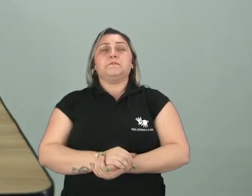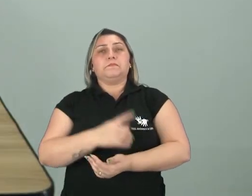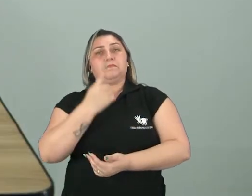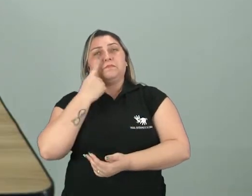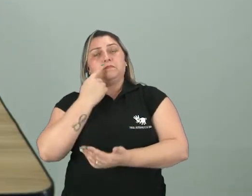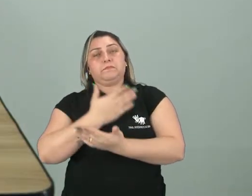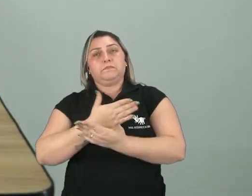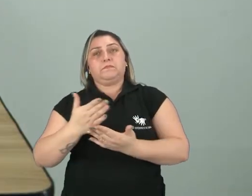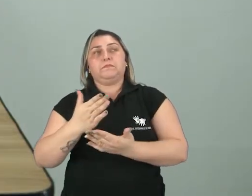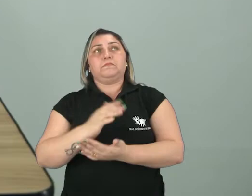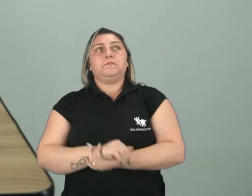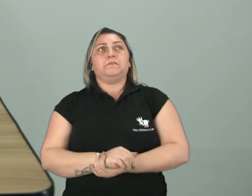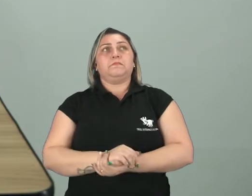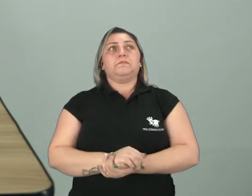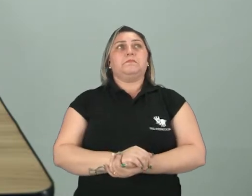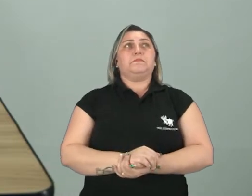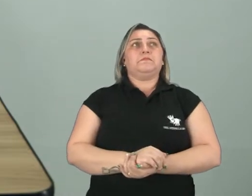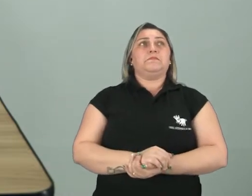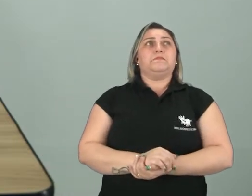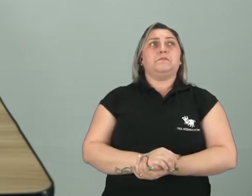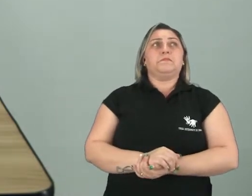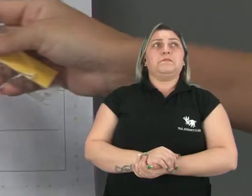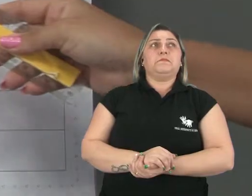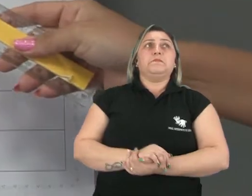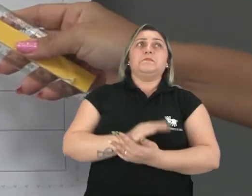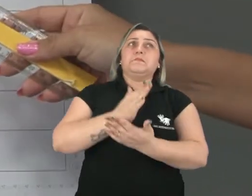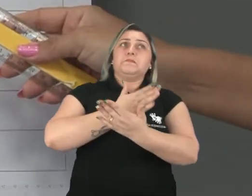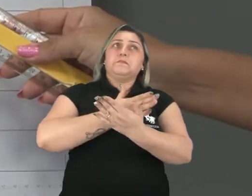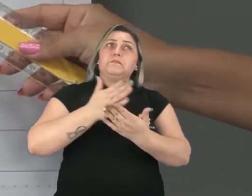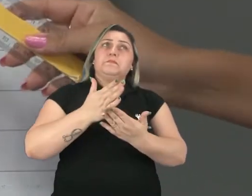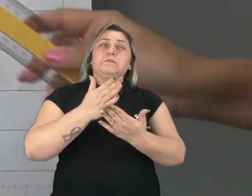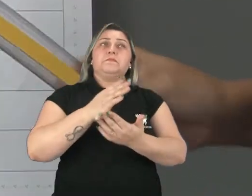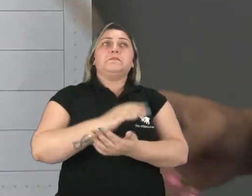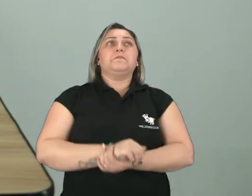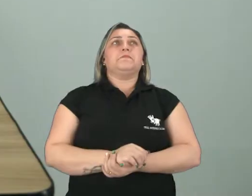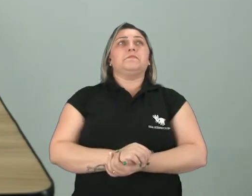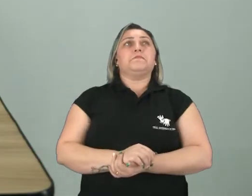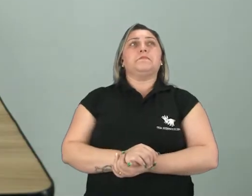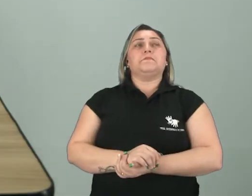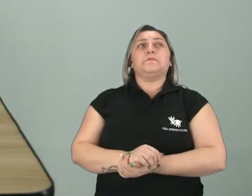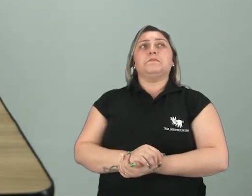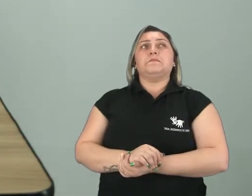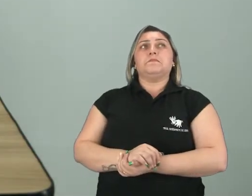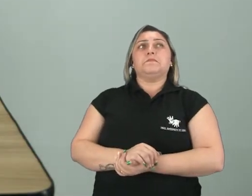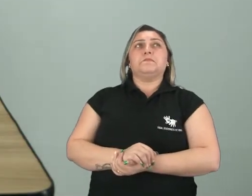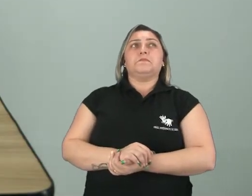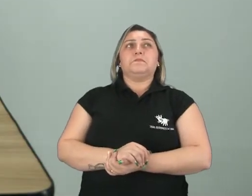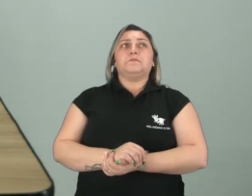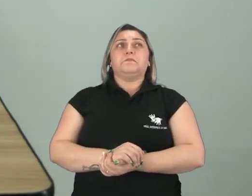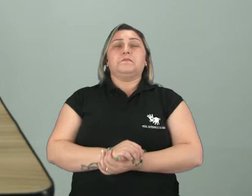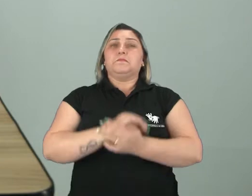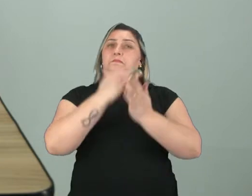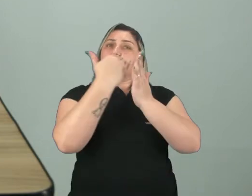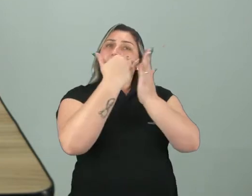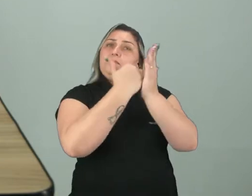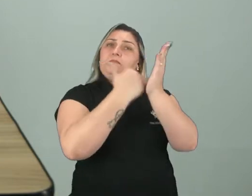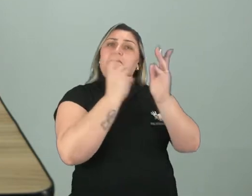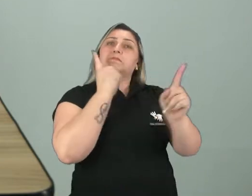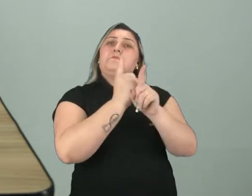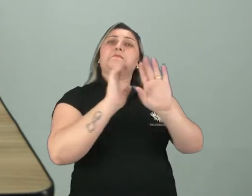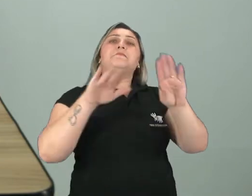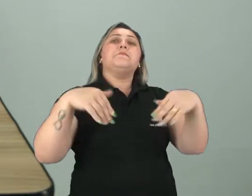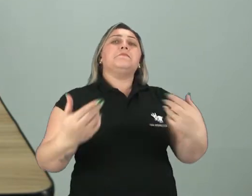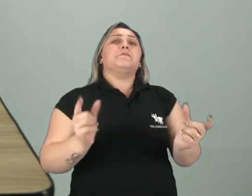vamos iniciar Então vamos iniciar com sons iniciais Vamos encontrar então do nosso lista